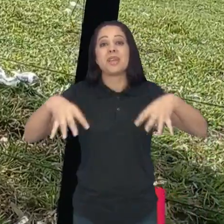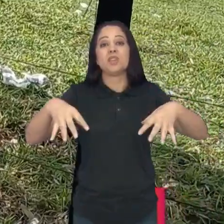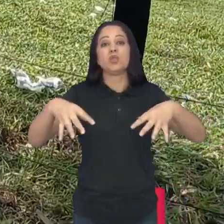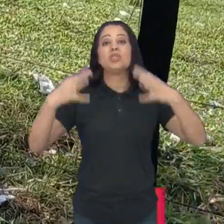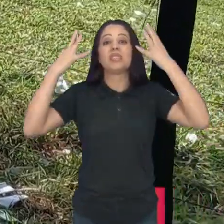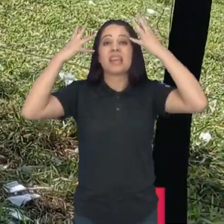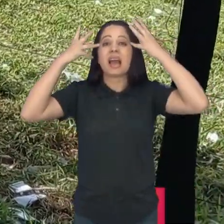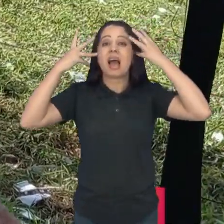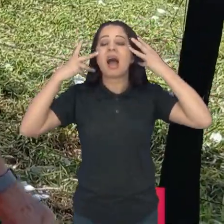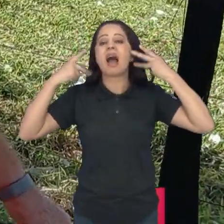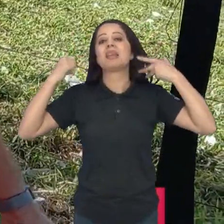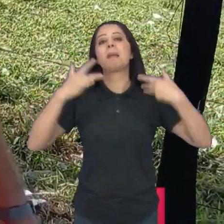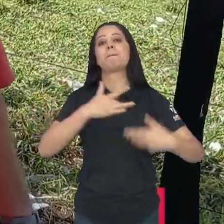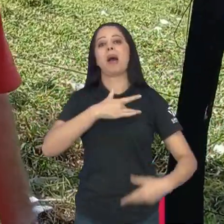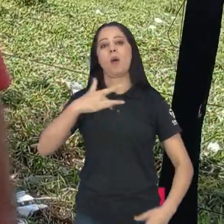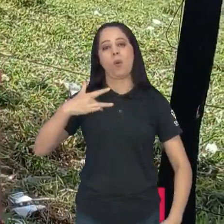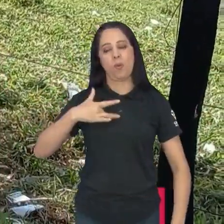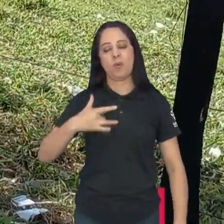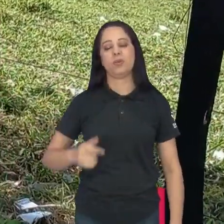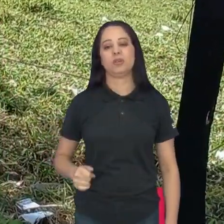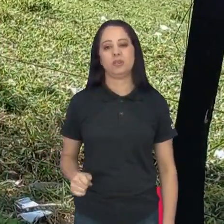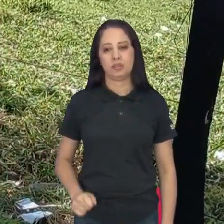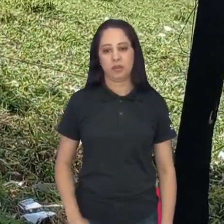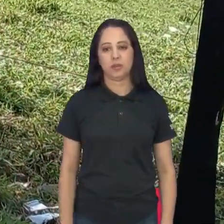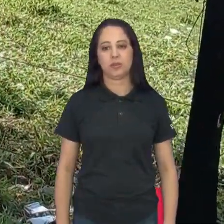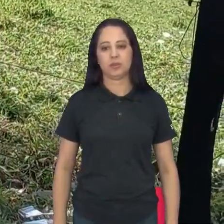os animais que pastam aqui.